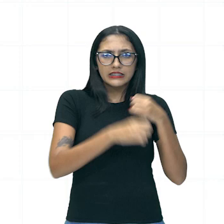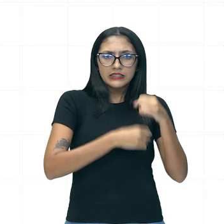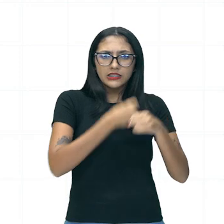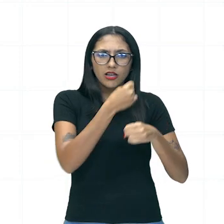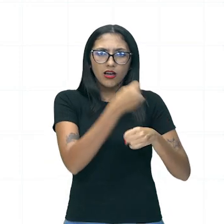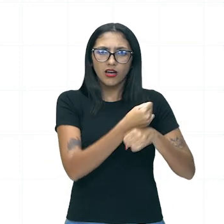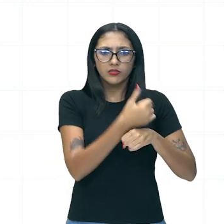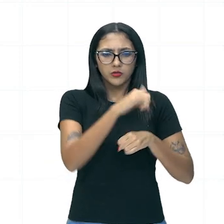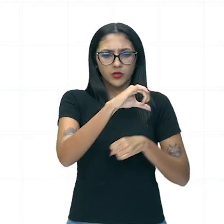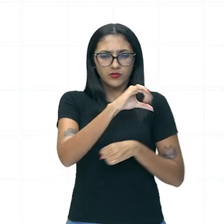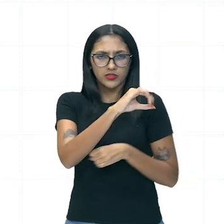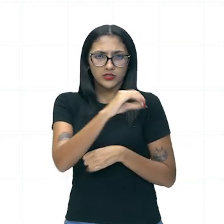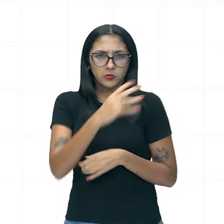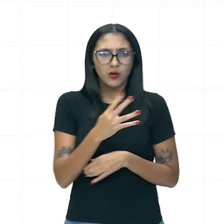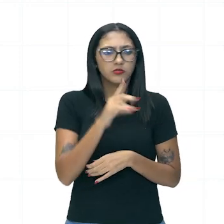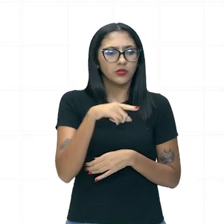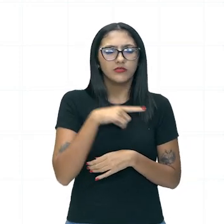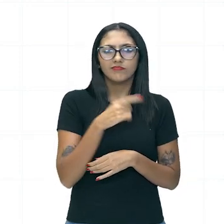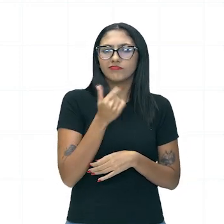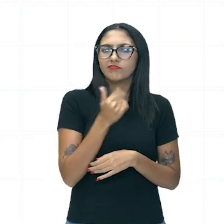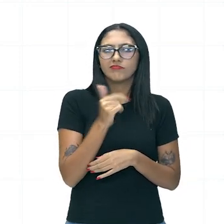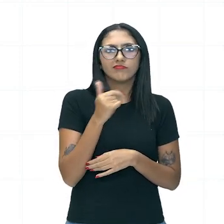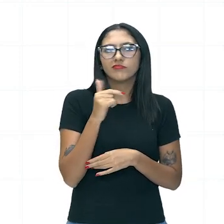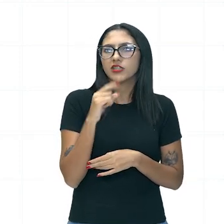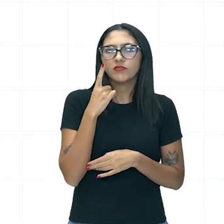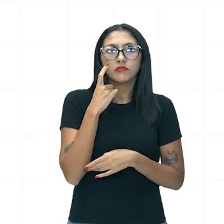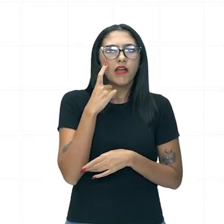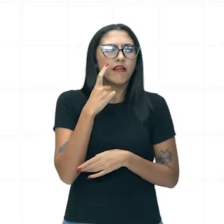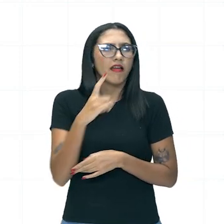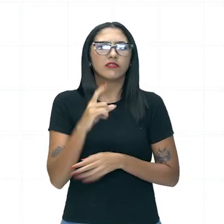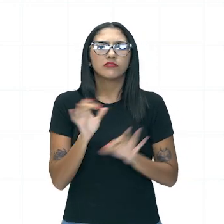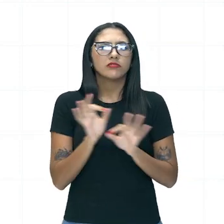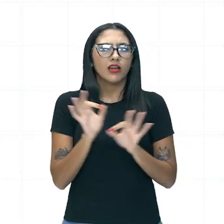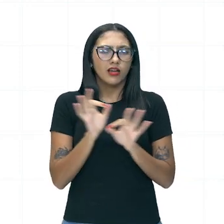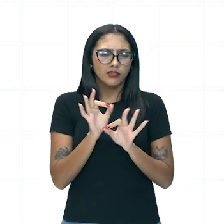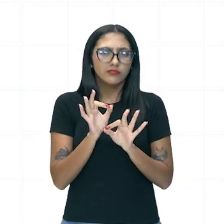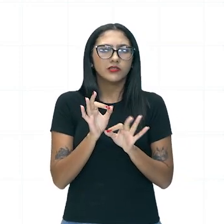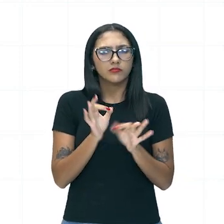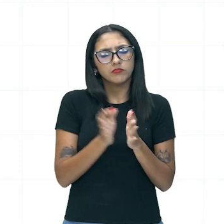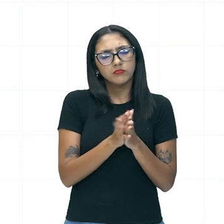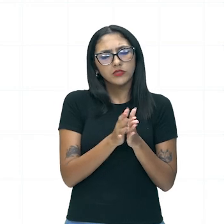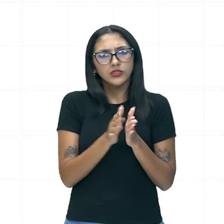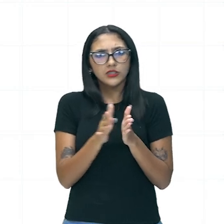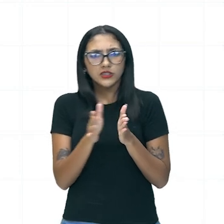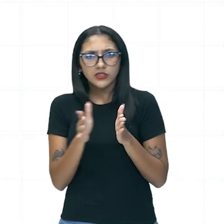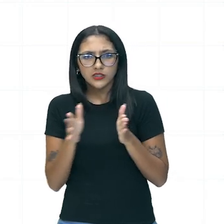1904 o rugby não participou, né? Mas mais para frente